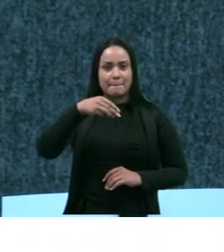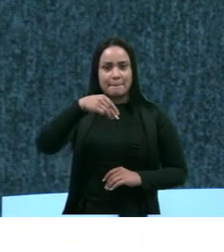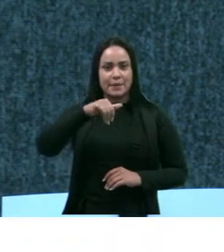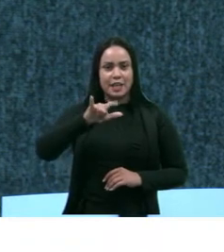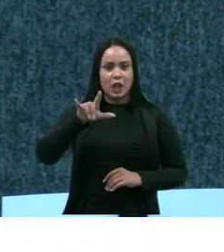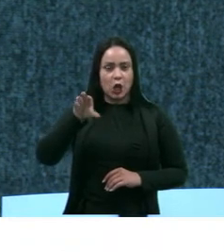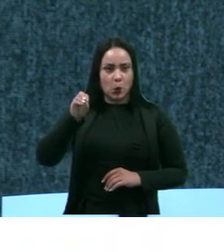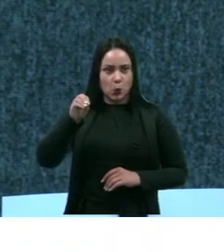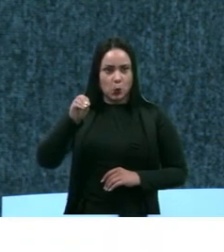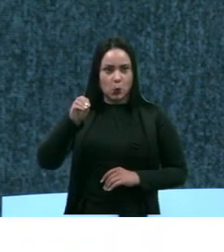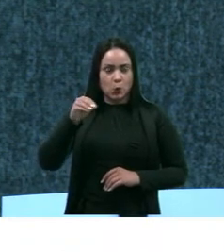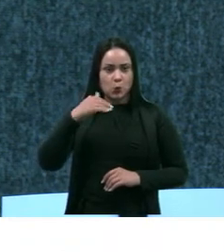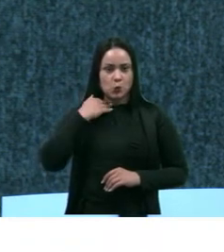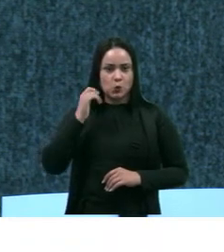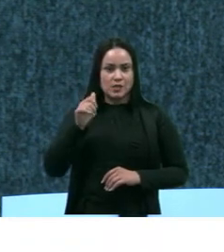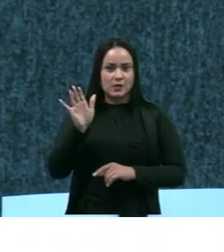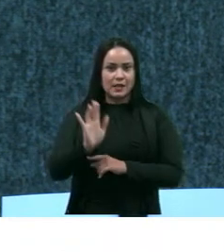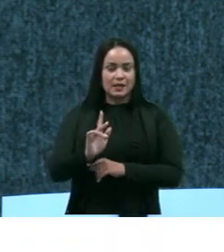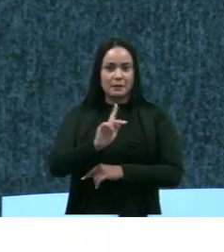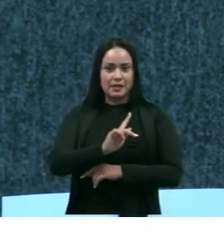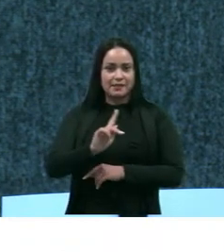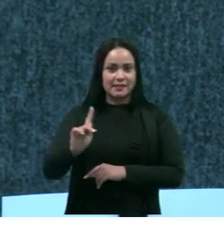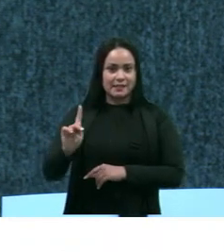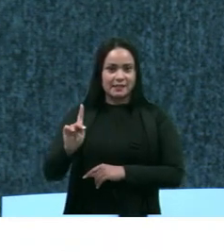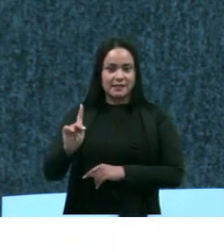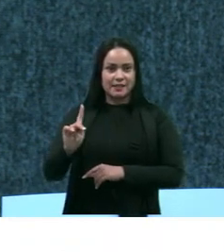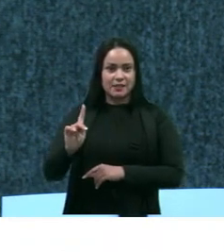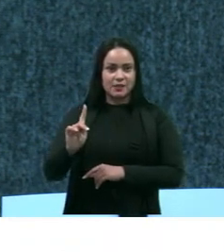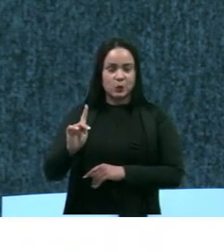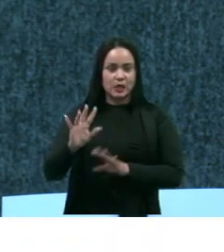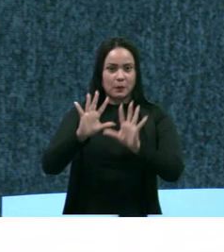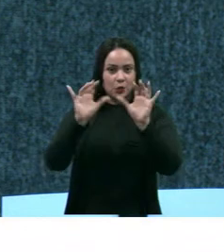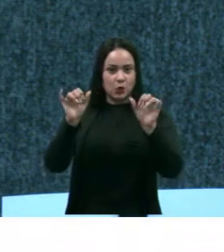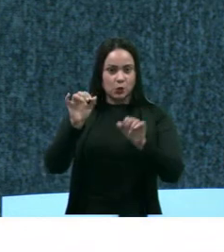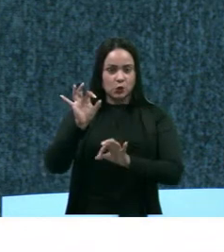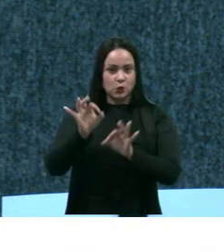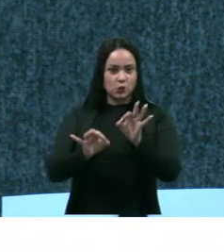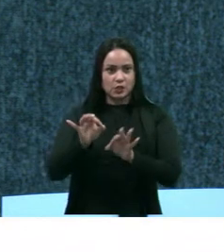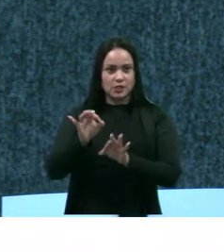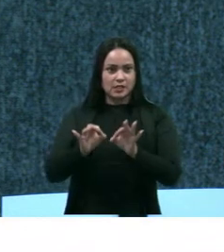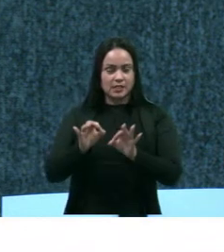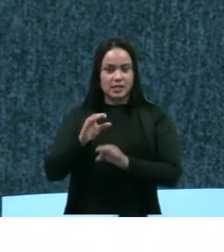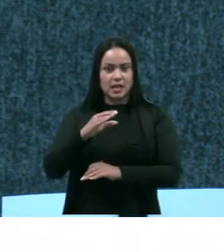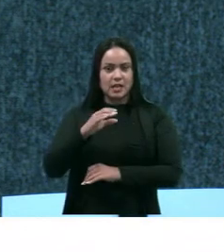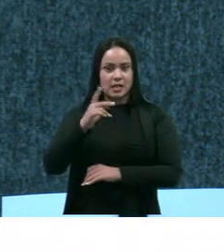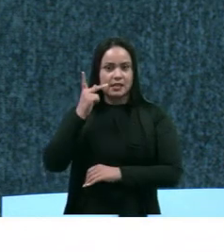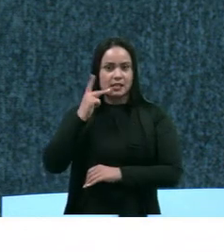Viana, que é juiz auxiliar da Presidência do Tribunal de Justiça do Ceará. Me ouve, doutor Emílio?